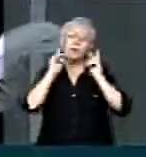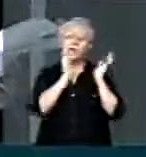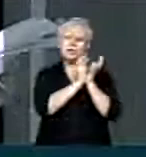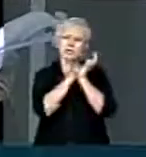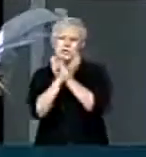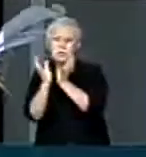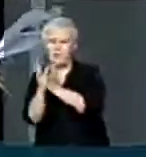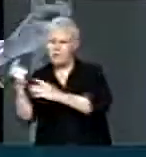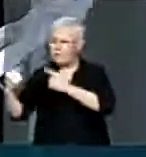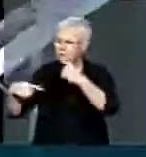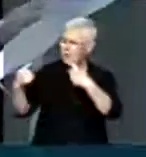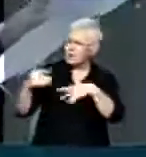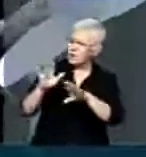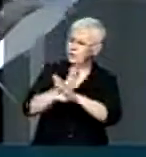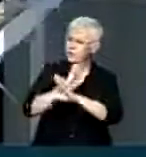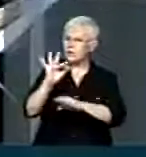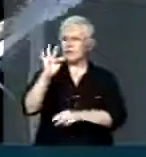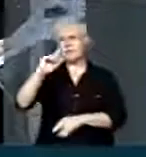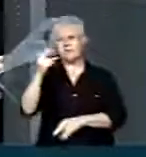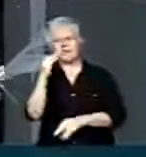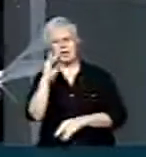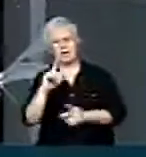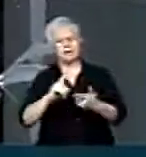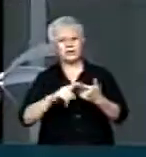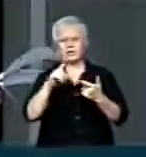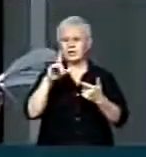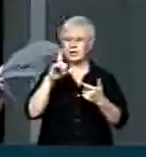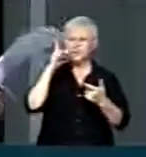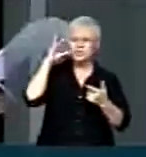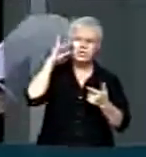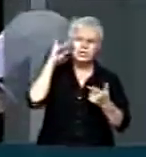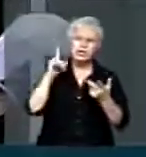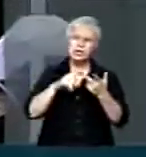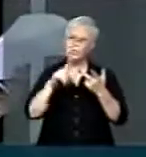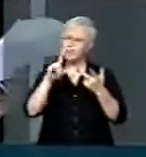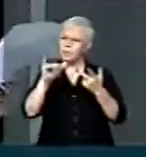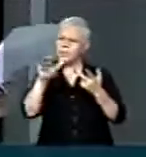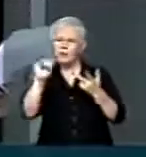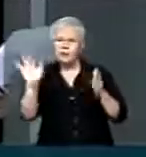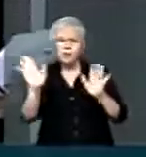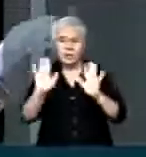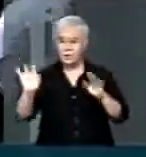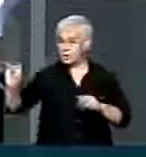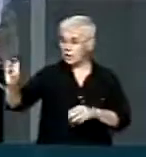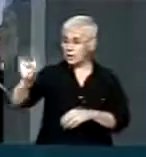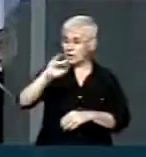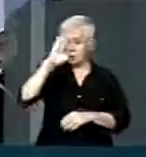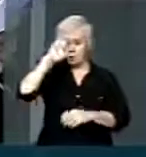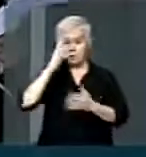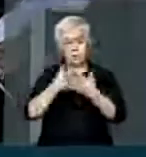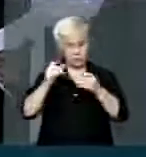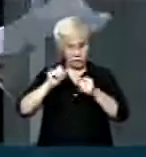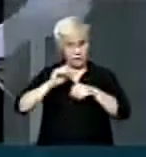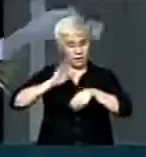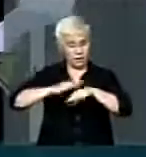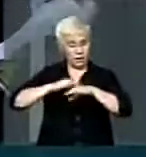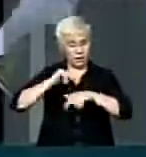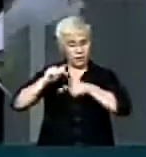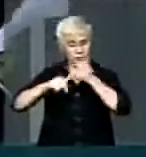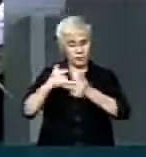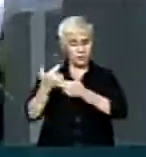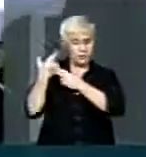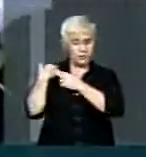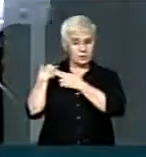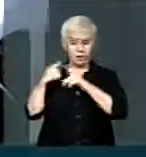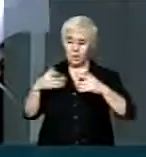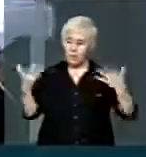político-partidárias, seja Fernando Henrique, a Dilma ou a Lula. Cada um acredito que fez o seu trabalho, mas nós temos que juntar hoje